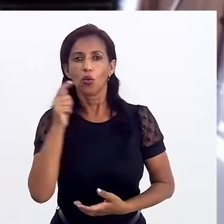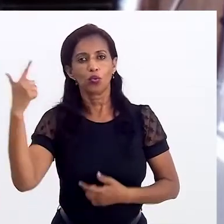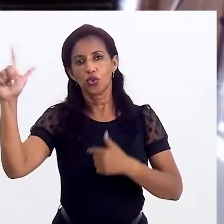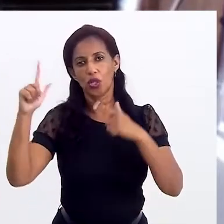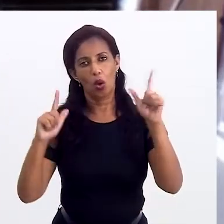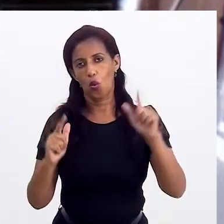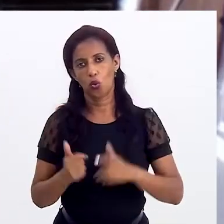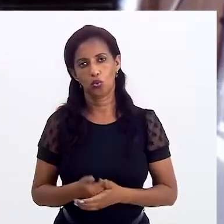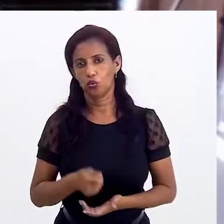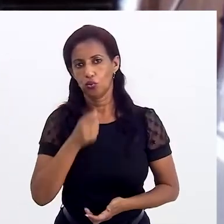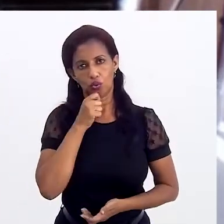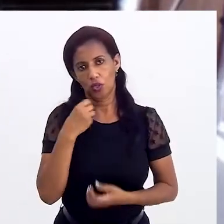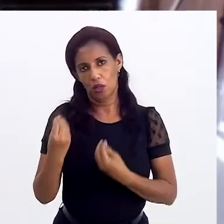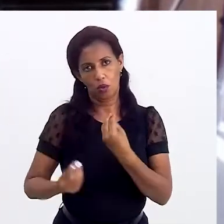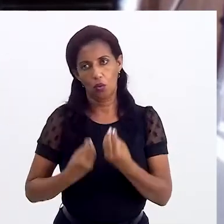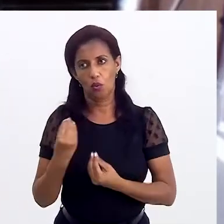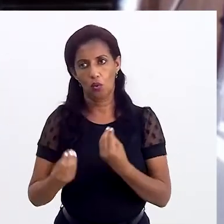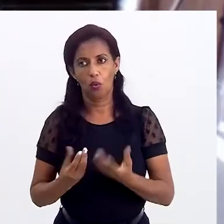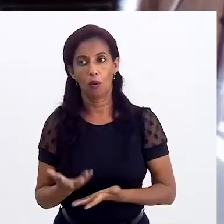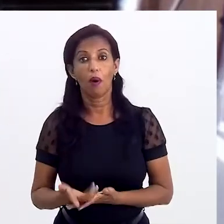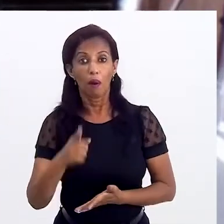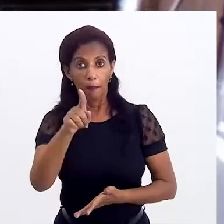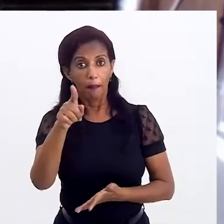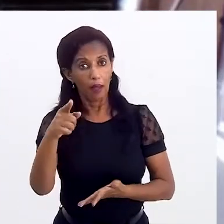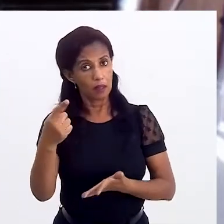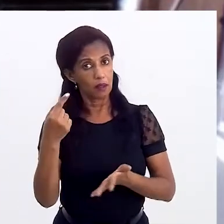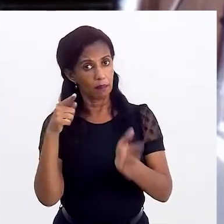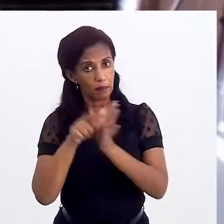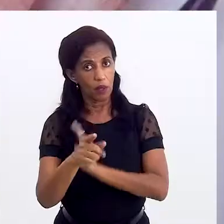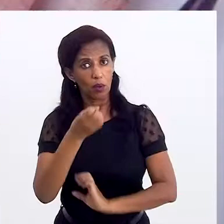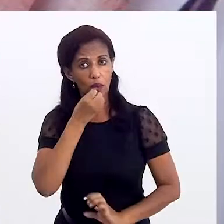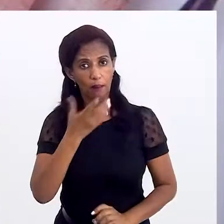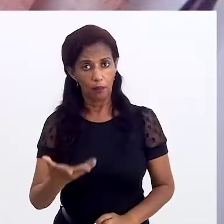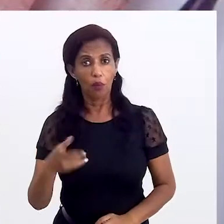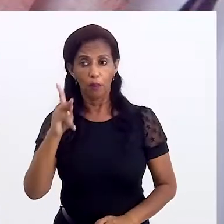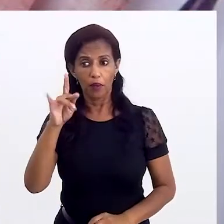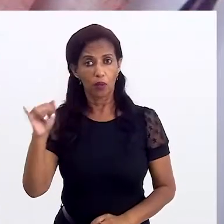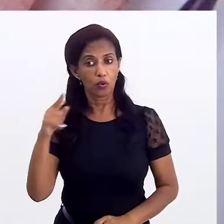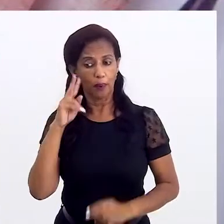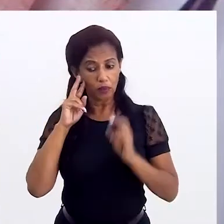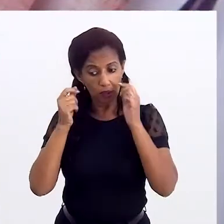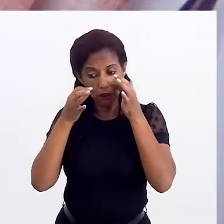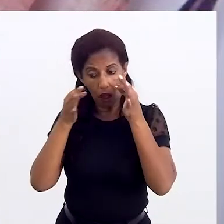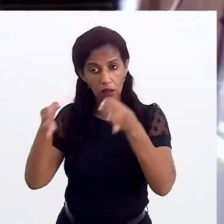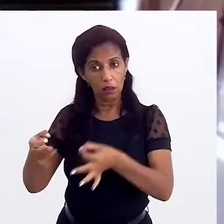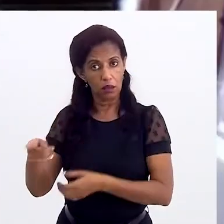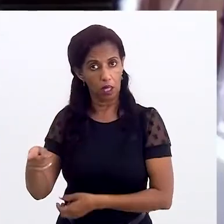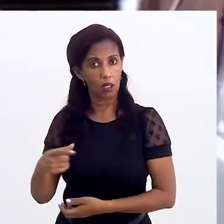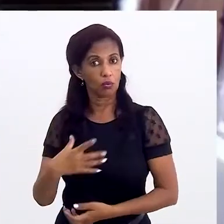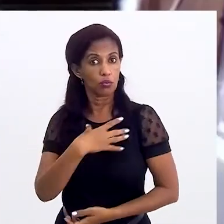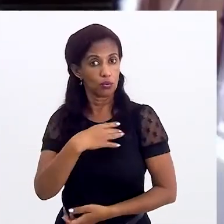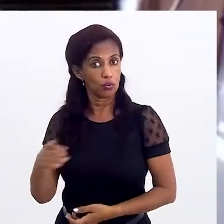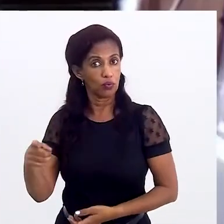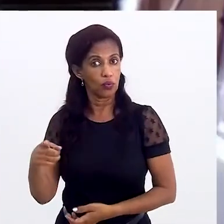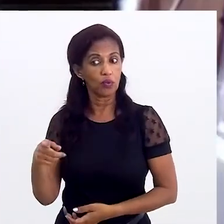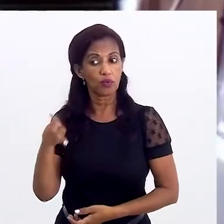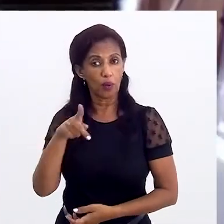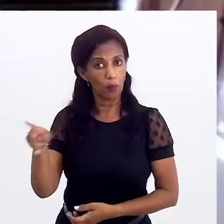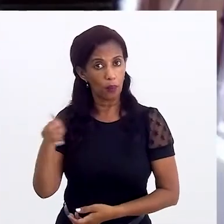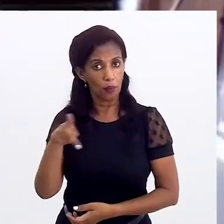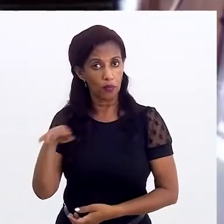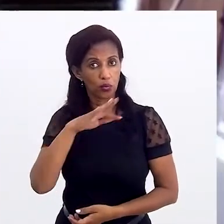outra possibilidade, no caso. Mas a tua pergunta é muito boa, porque eu acho que os pais têm que estar atentos. Se os filhos estiverem com professores